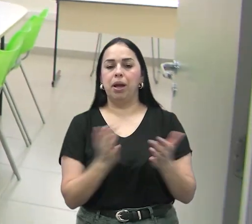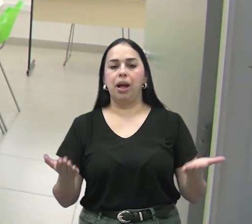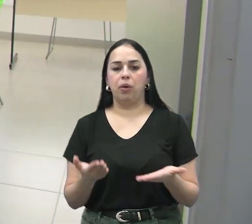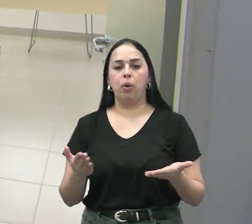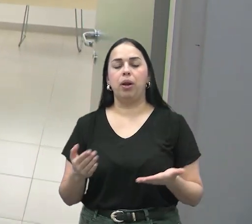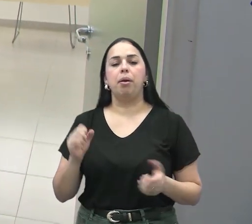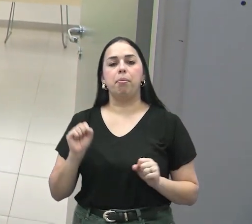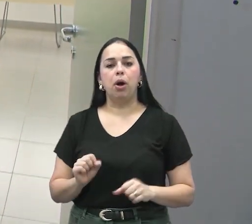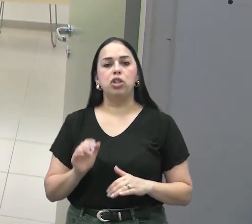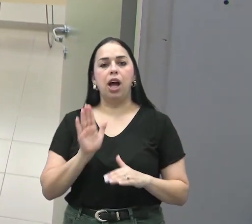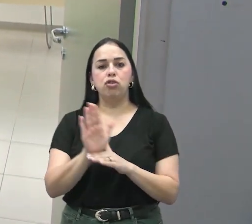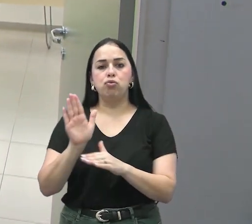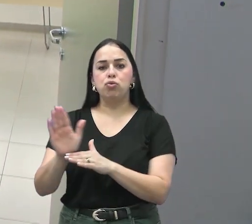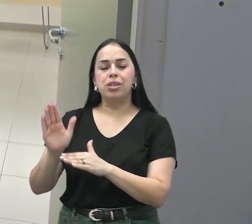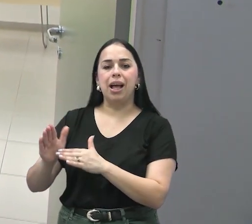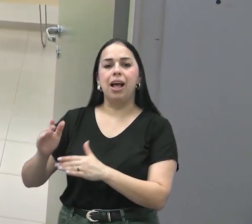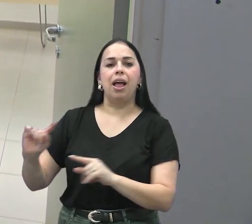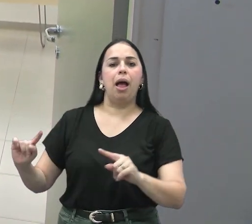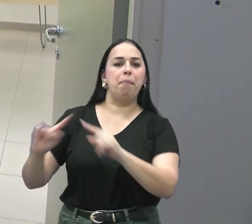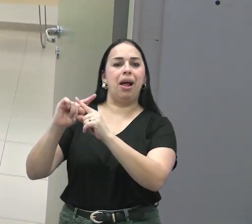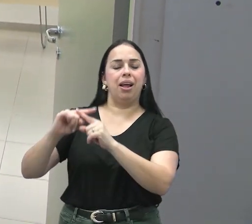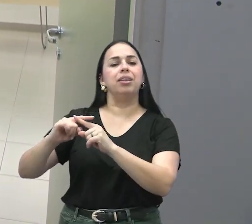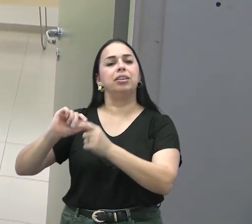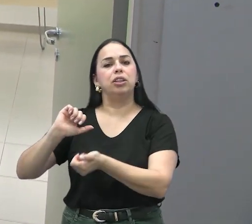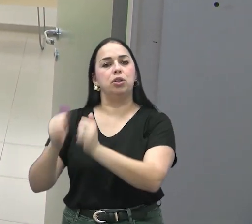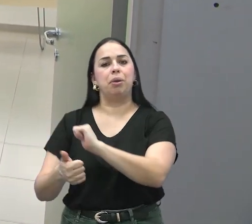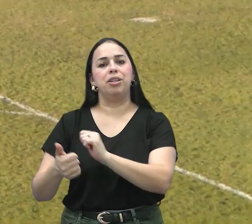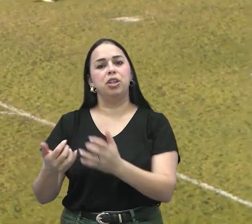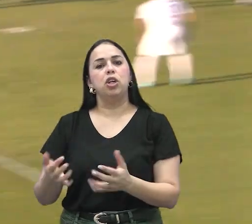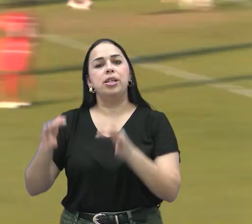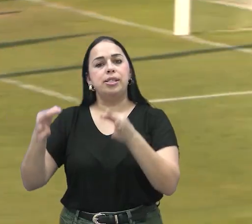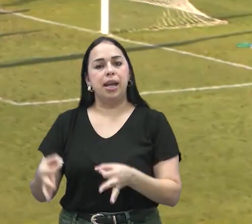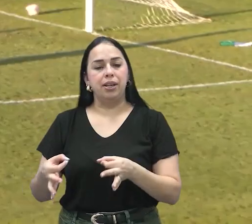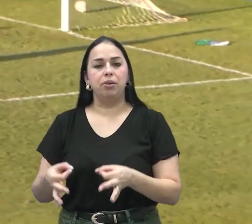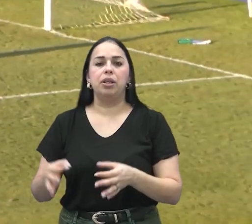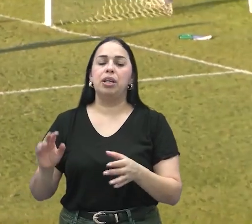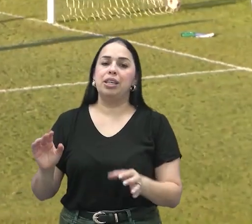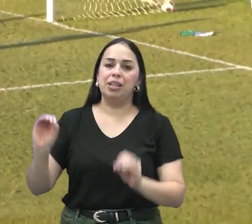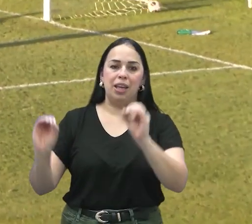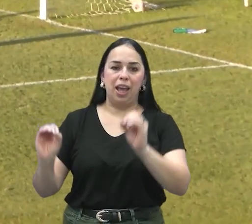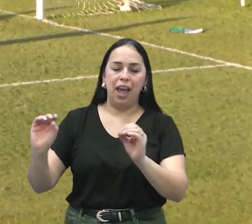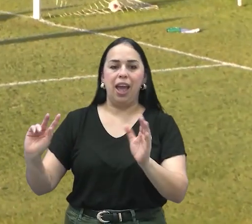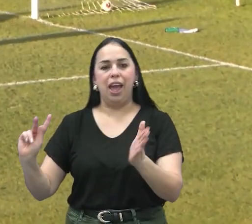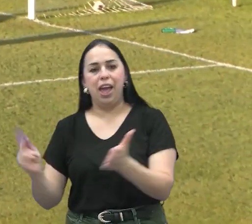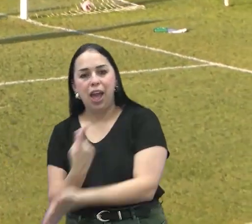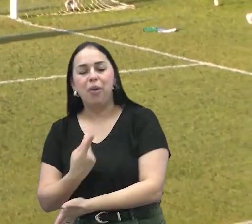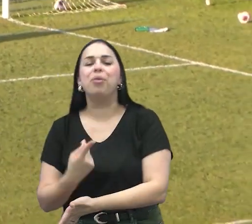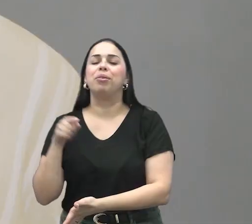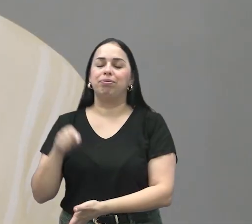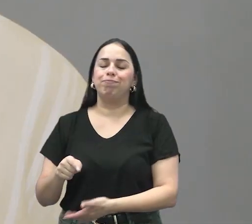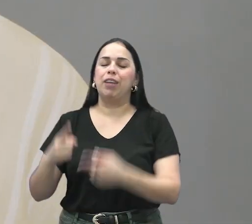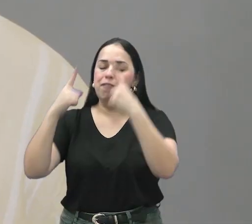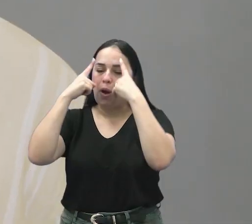Desportiva, o município poderá ajudar na prática mais justa do esporte na cidade, evitando erros nos resultados e atos de